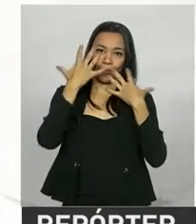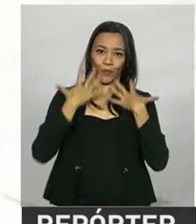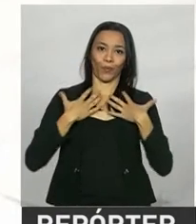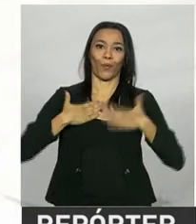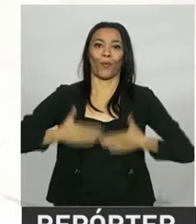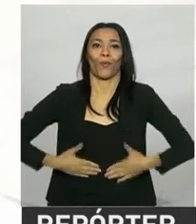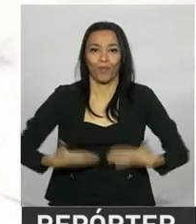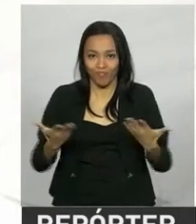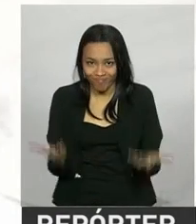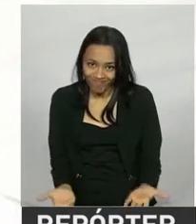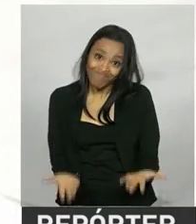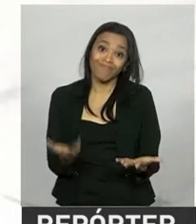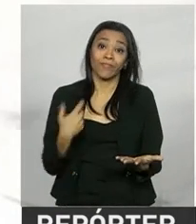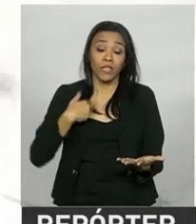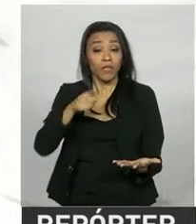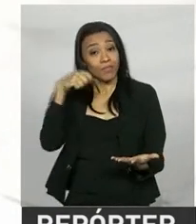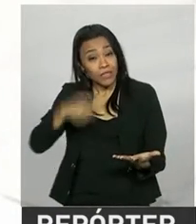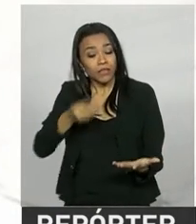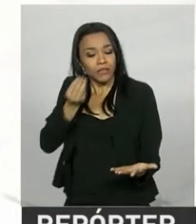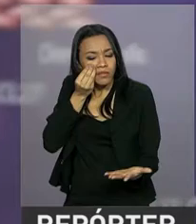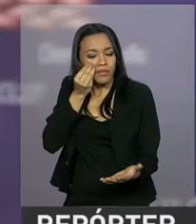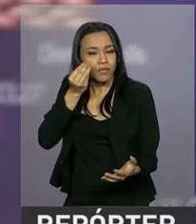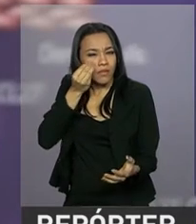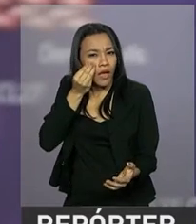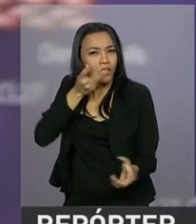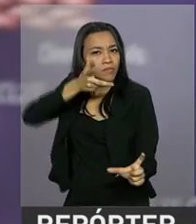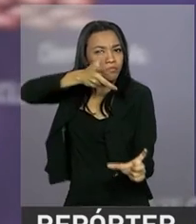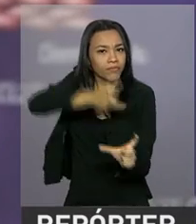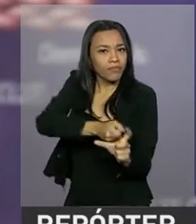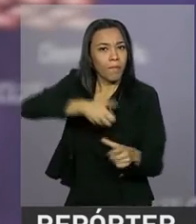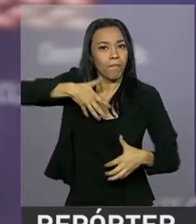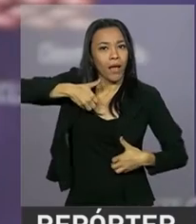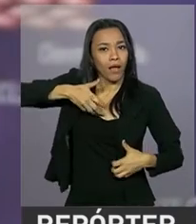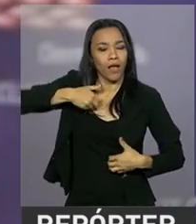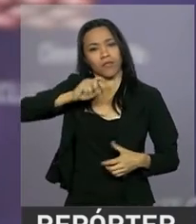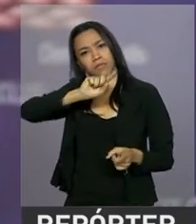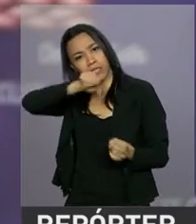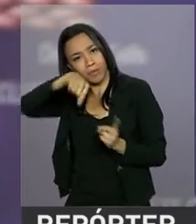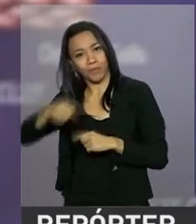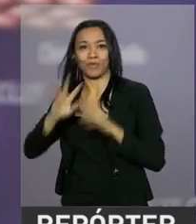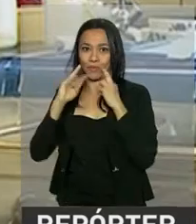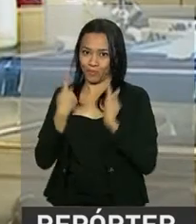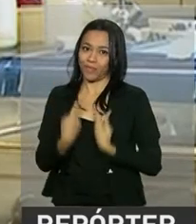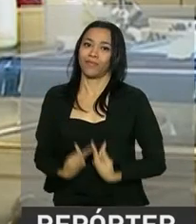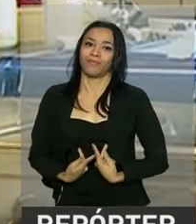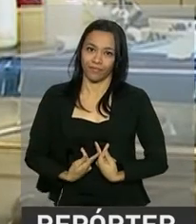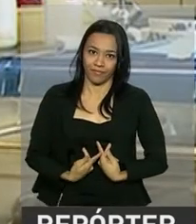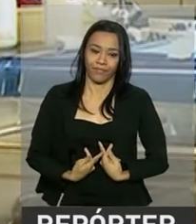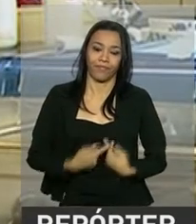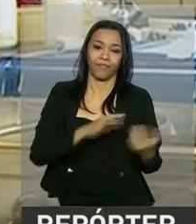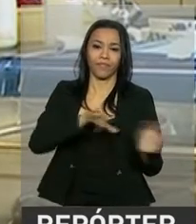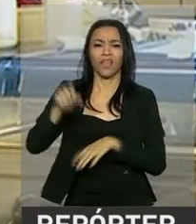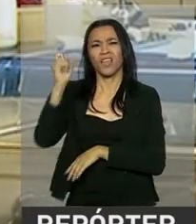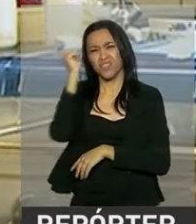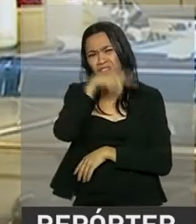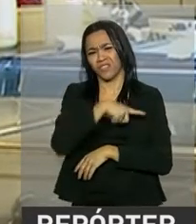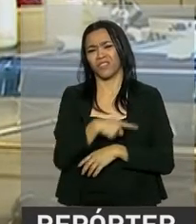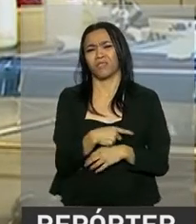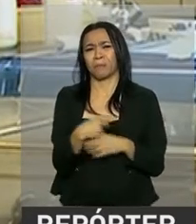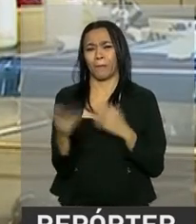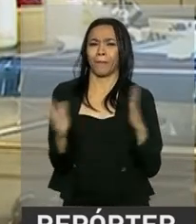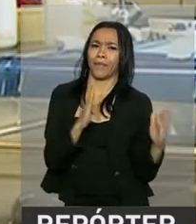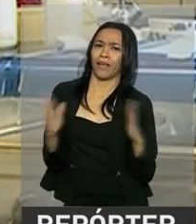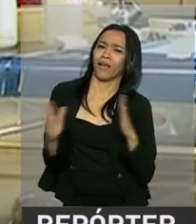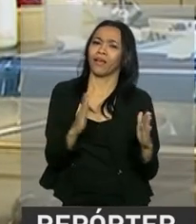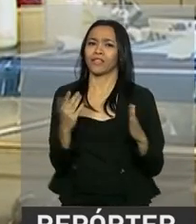contra o vírus ainda precisa passar por testes em macacos e depois em humanos é muito difícil falar em prazo porque esse tipo